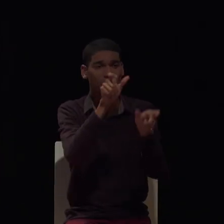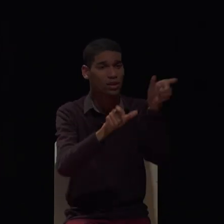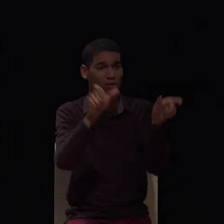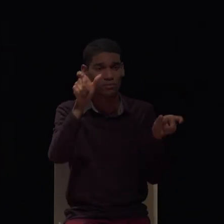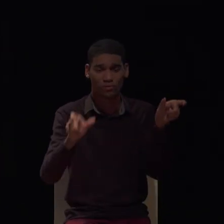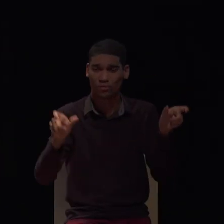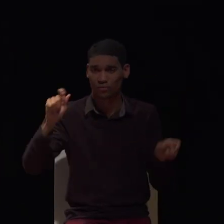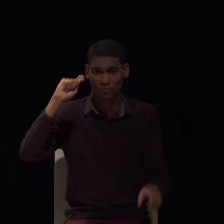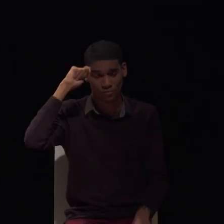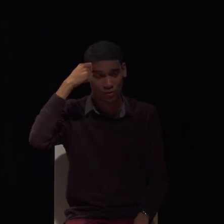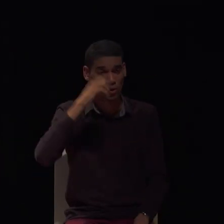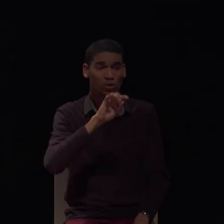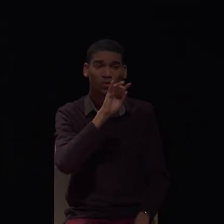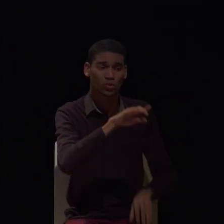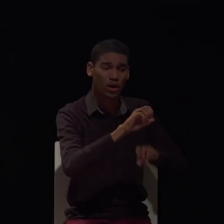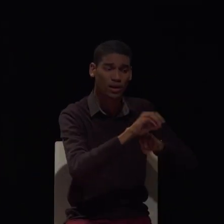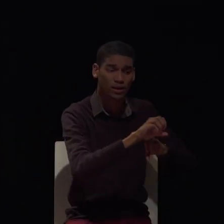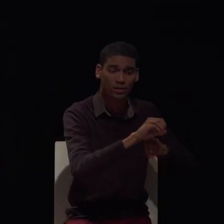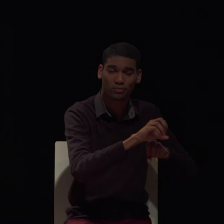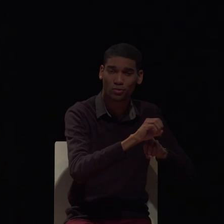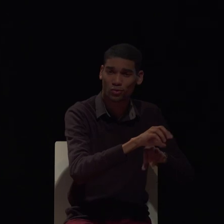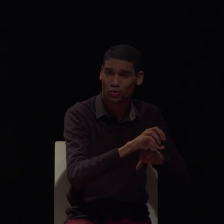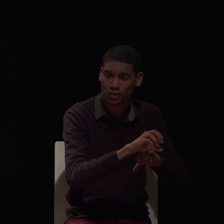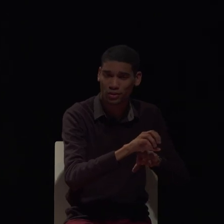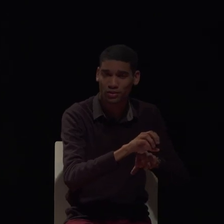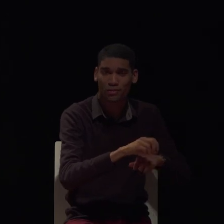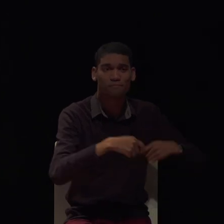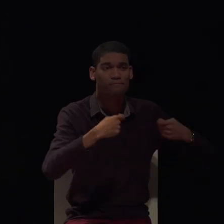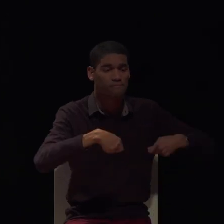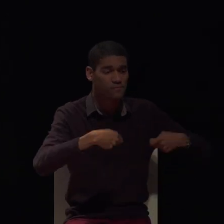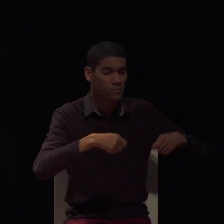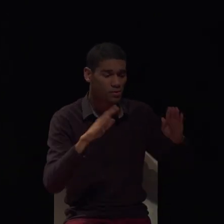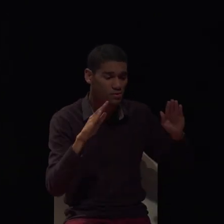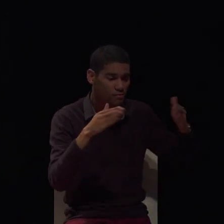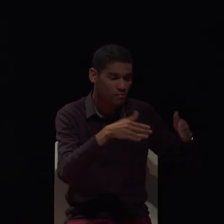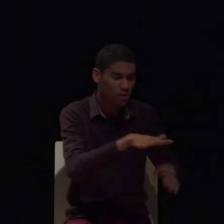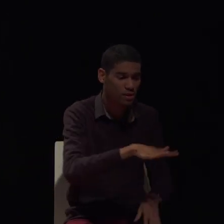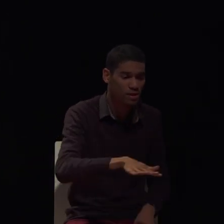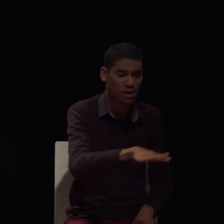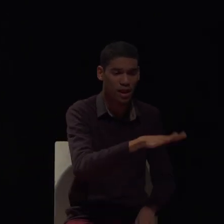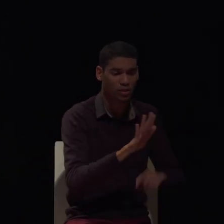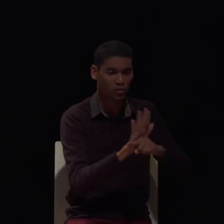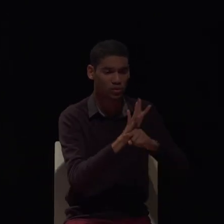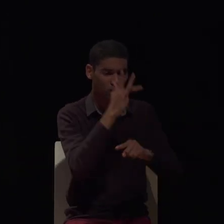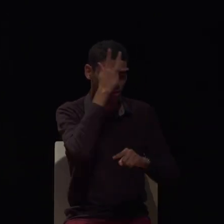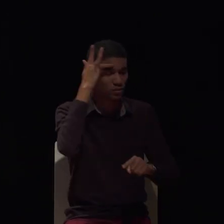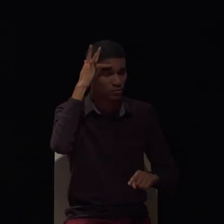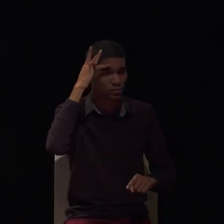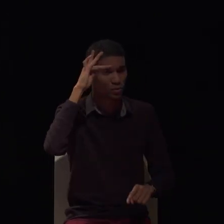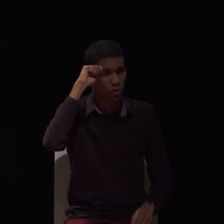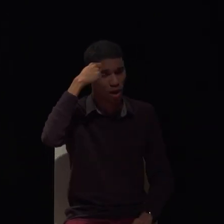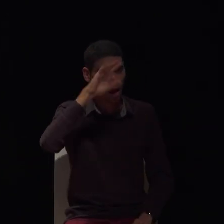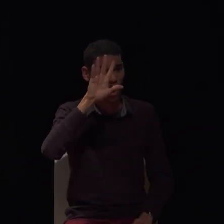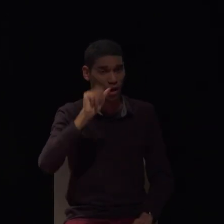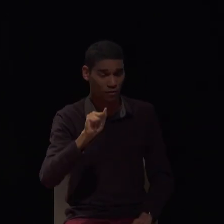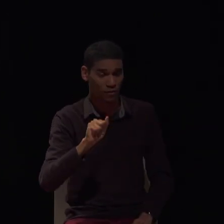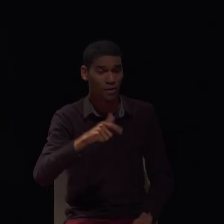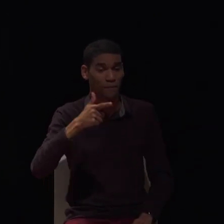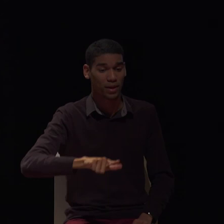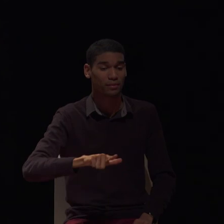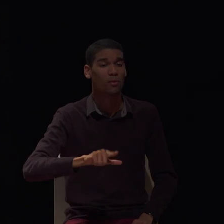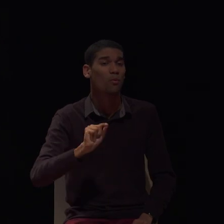só a educação tem que ser pensada em direção ao povo afrodescendente como também a saúde